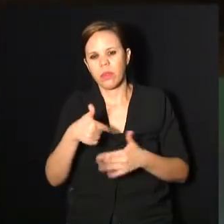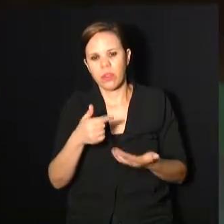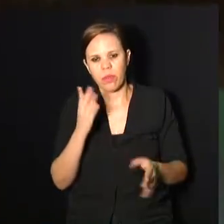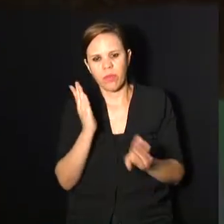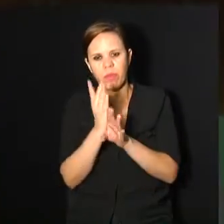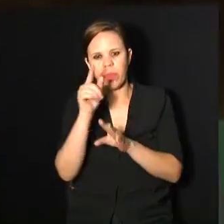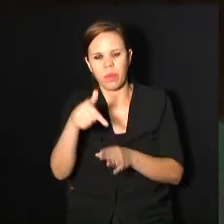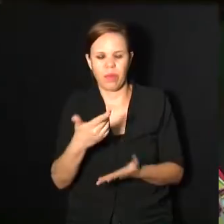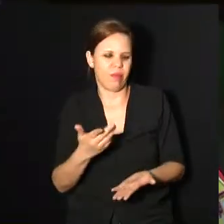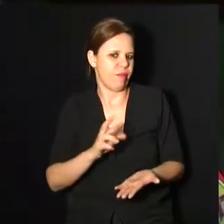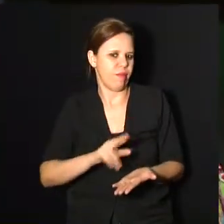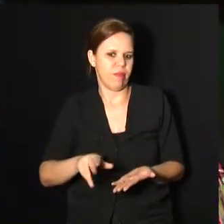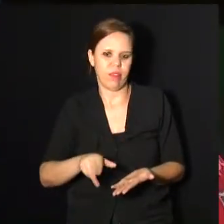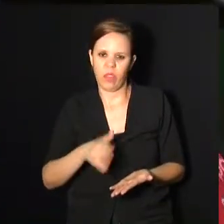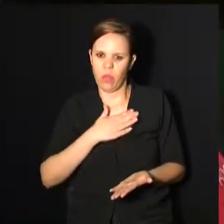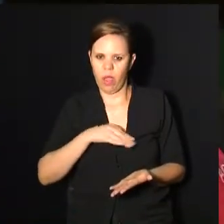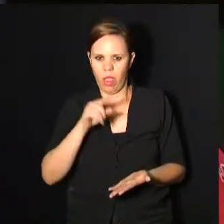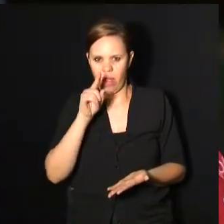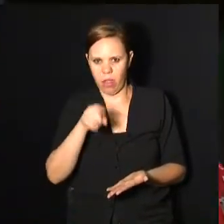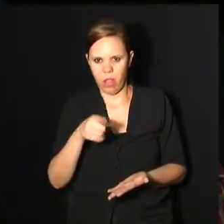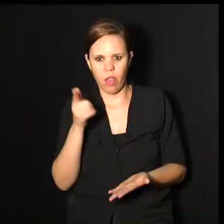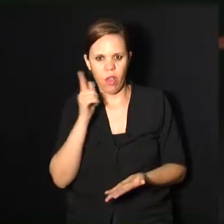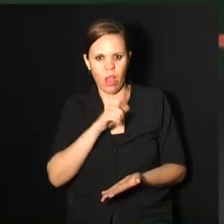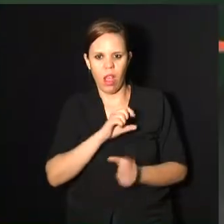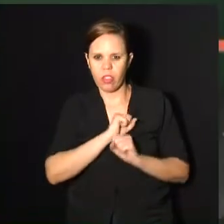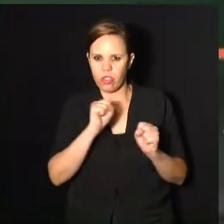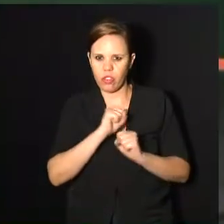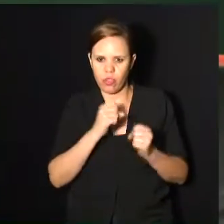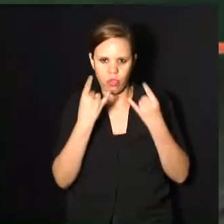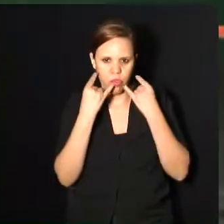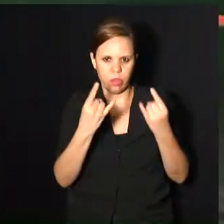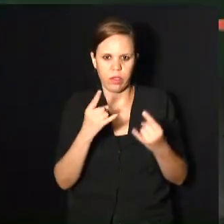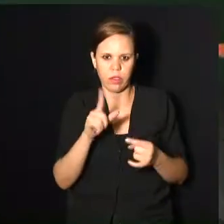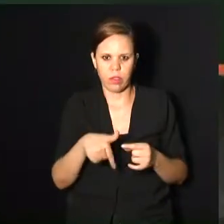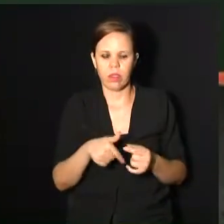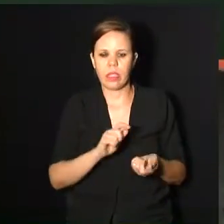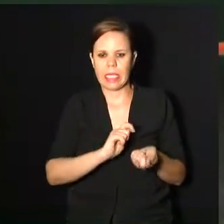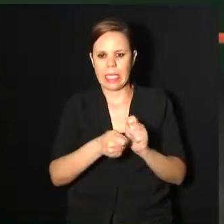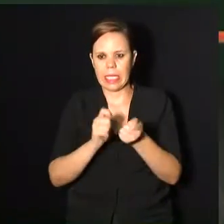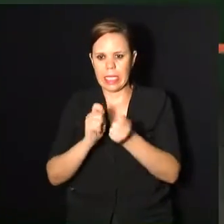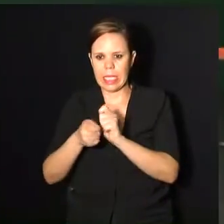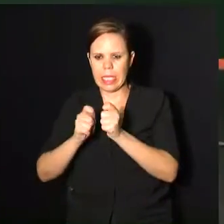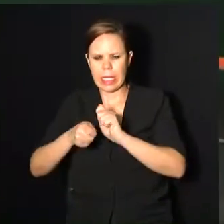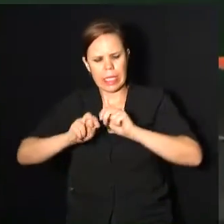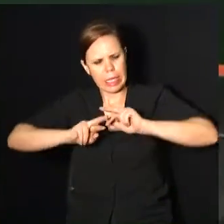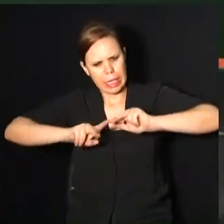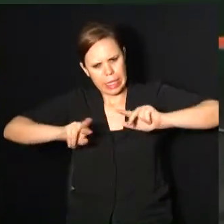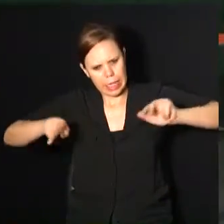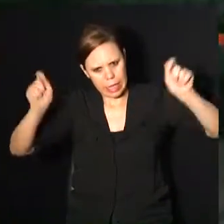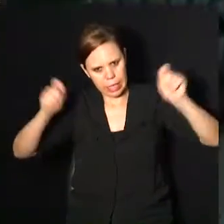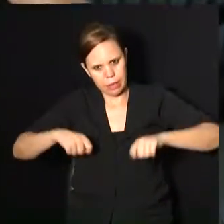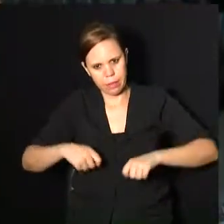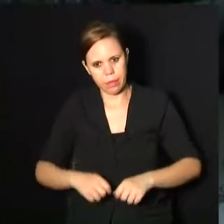foi tão calmo assim, mas conquistou o coração. As manobras são as mais variadas possíveis.